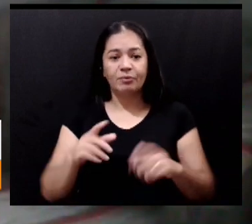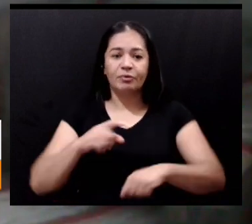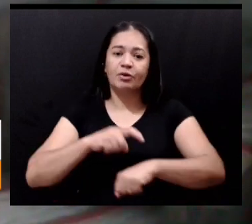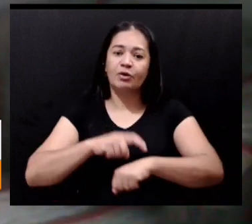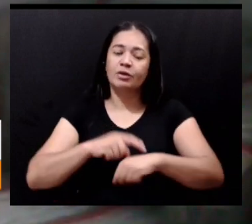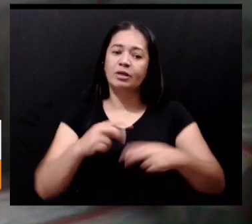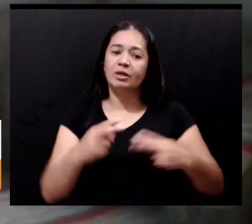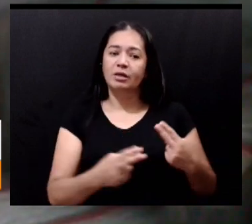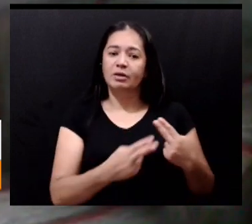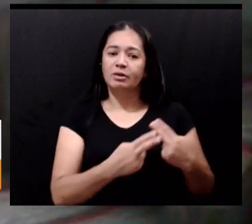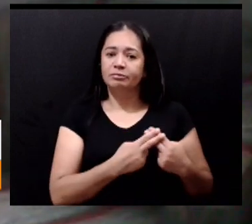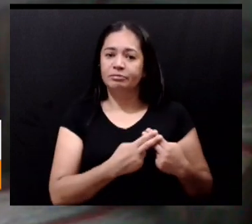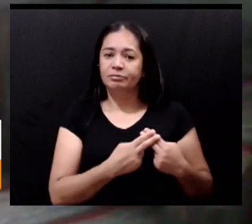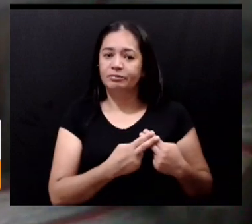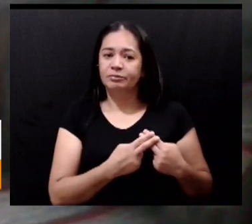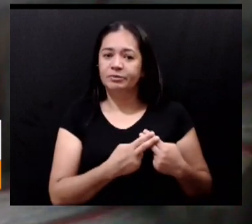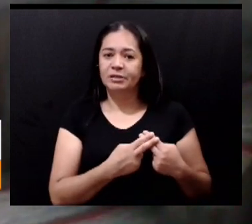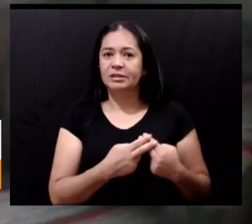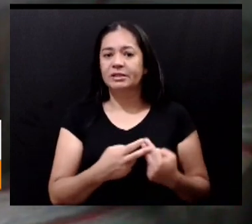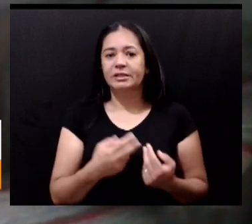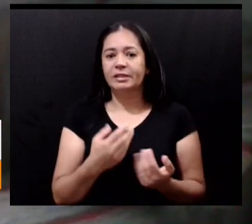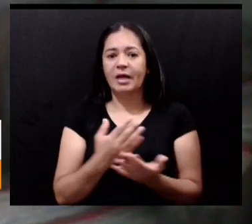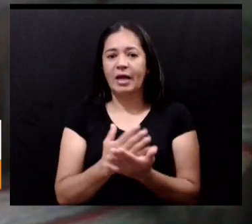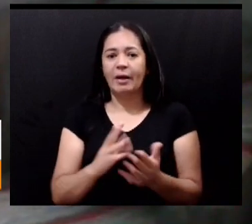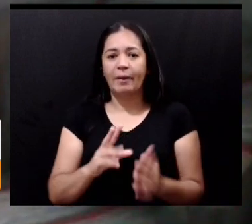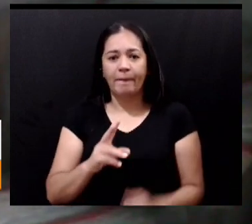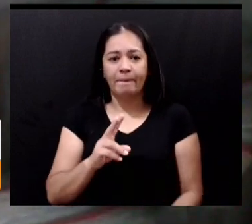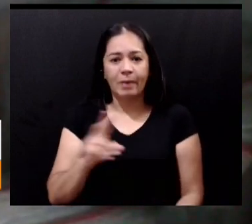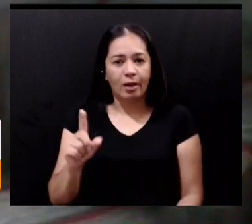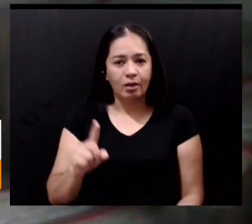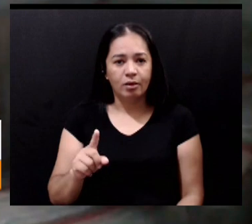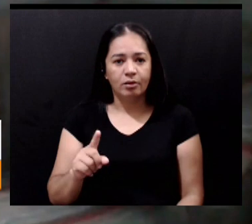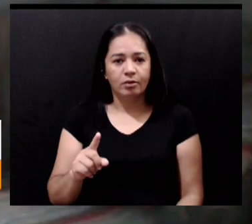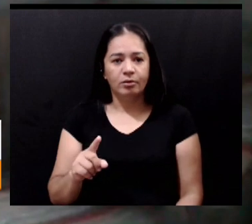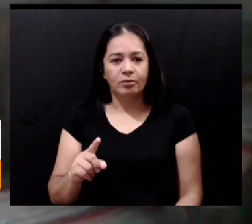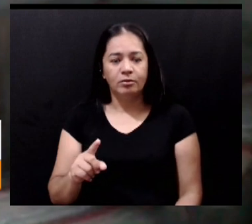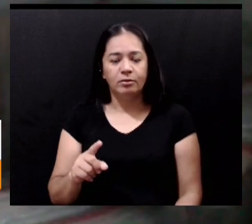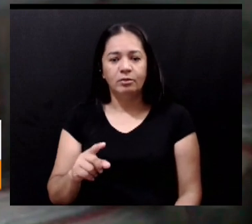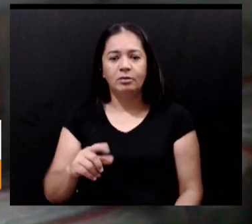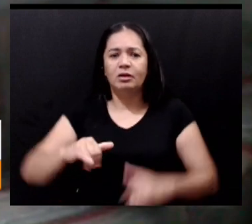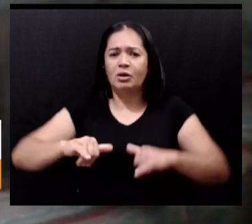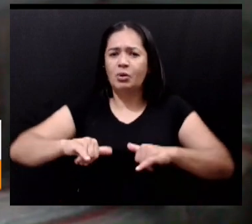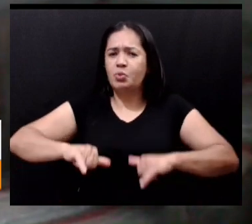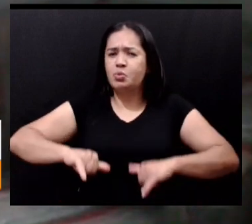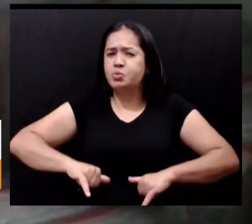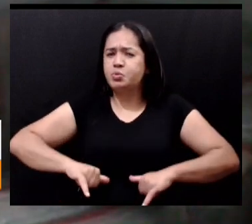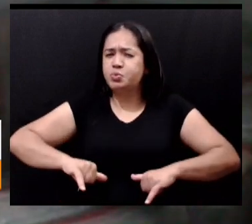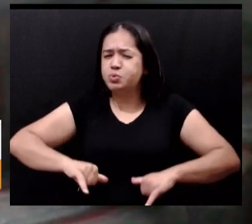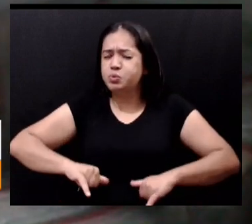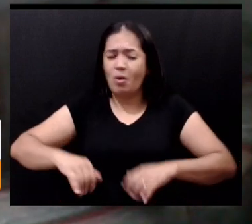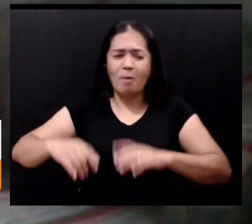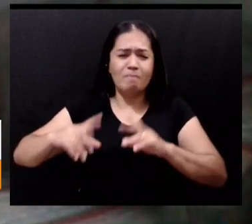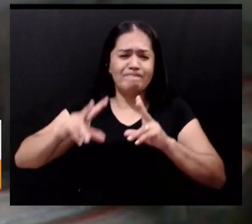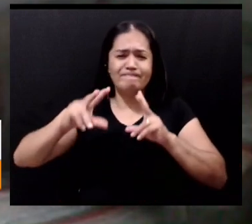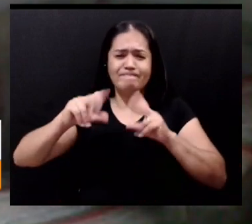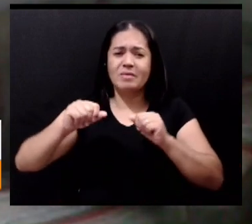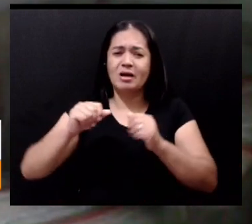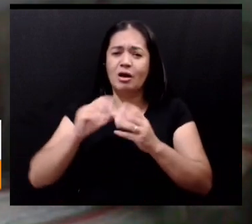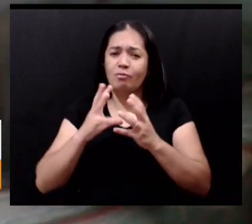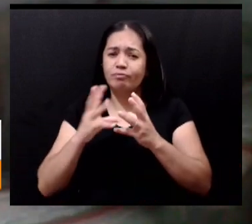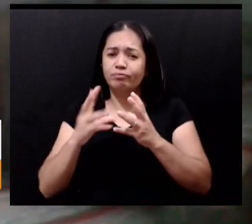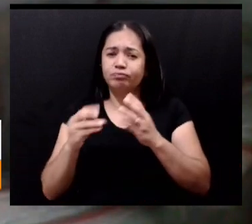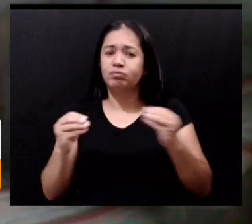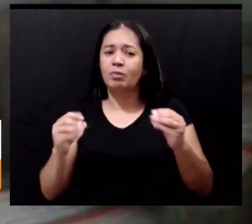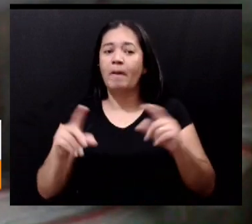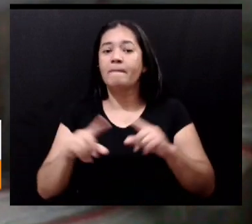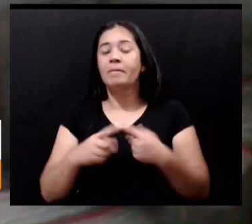vai passar, né? A dor aguda, sim, ela passa, mas em algum momento ela pode